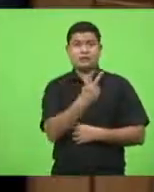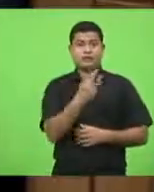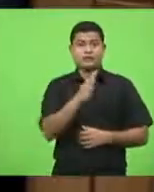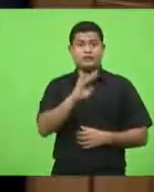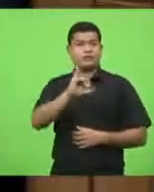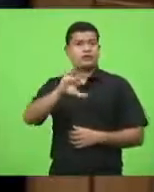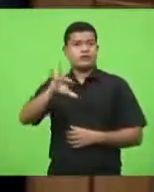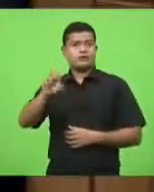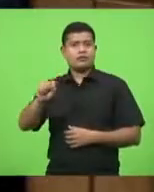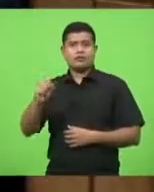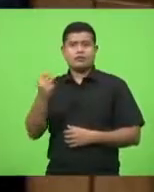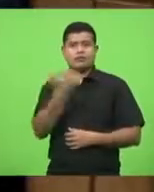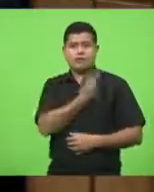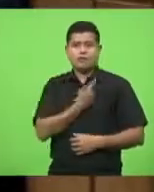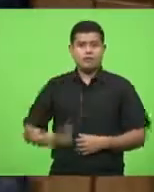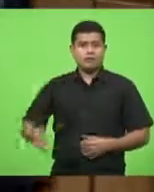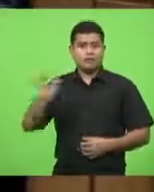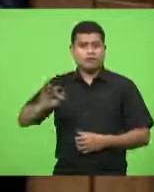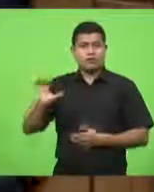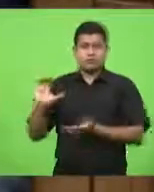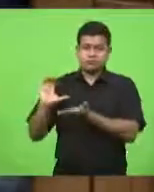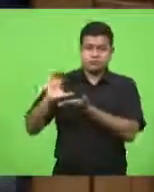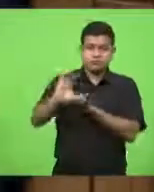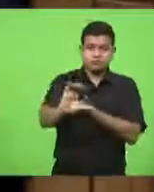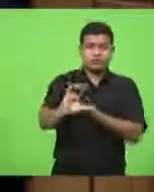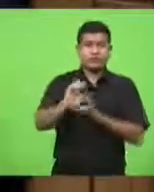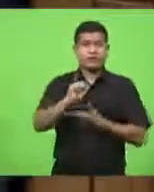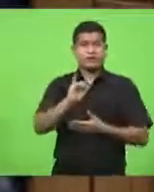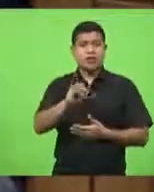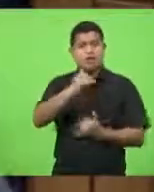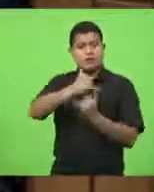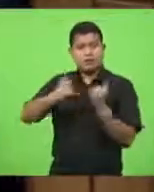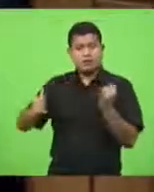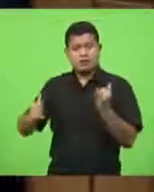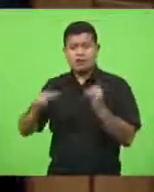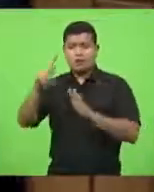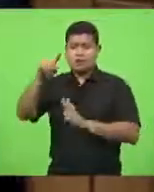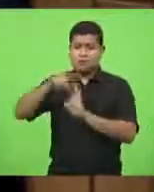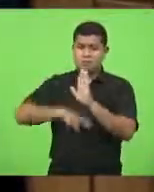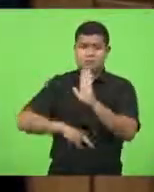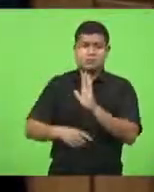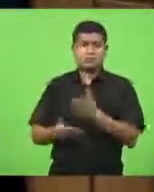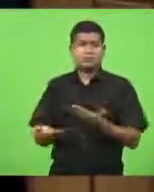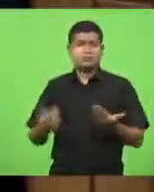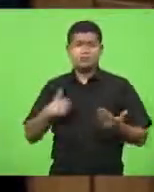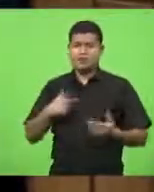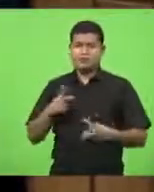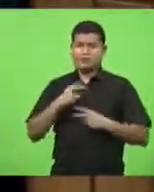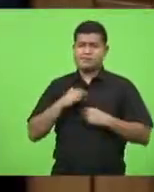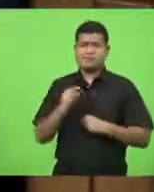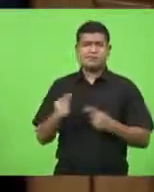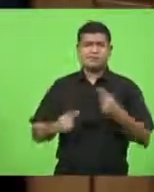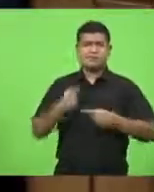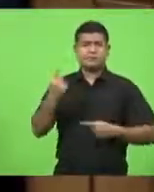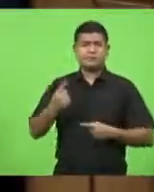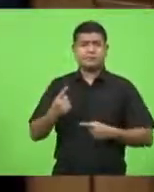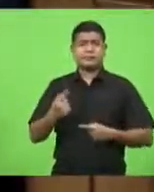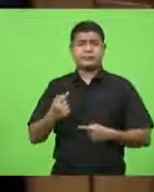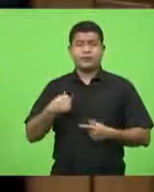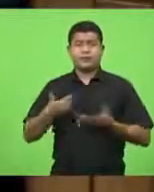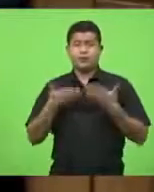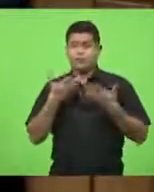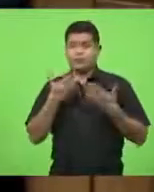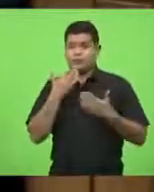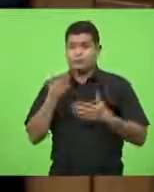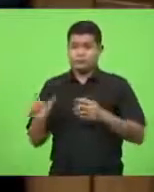é menos do que Santa Catarina deu para o governo federal, se é a metade, se... Isso não é o mérito. Aqui está, e eu peço para passar o cronograma